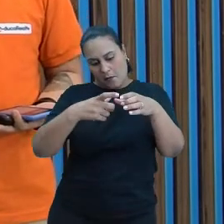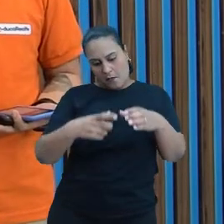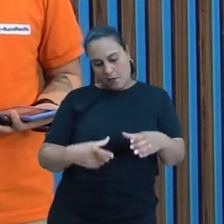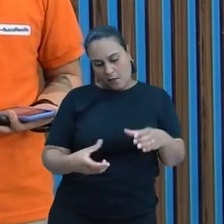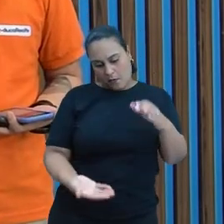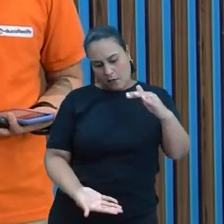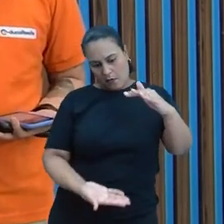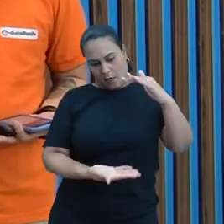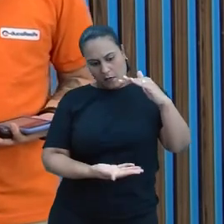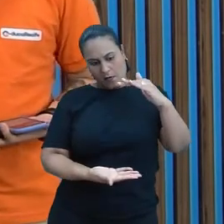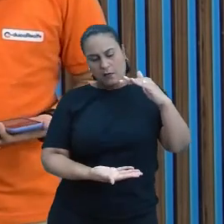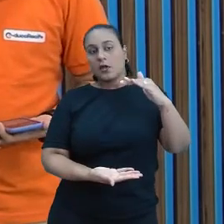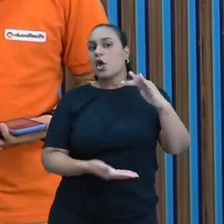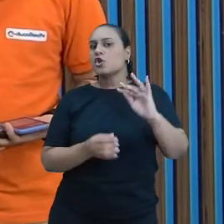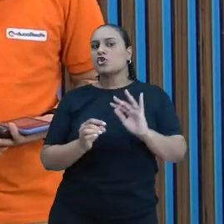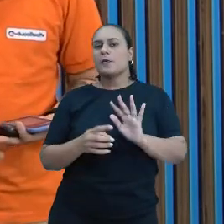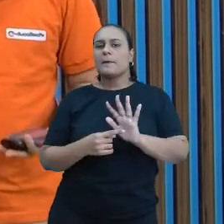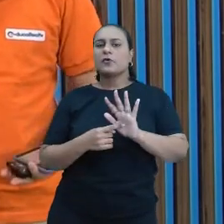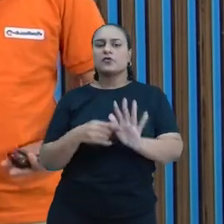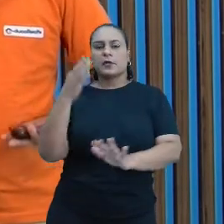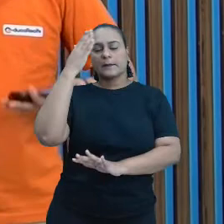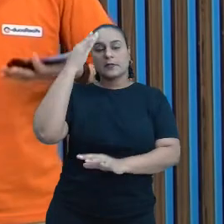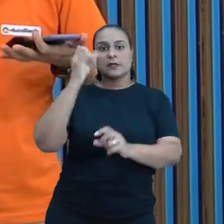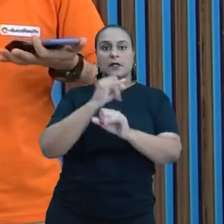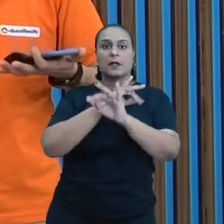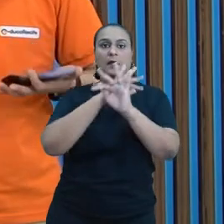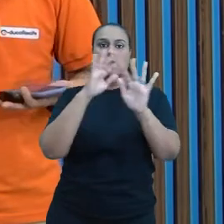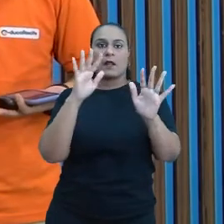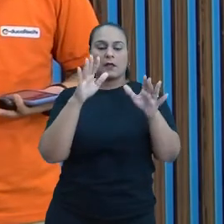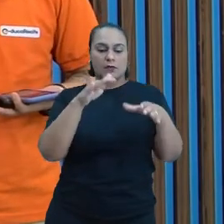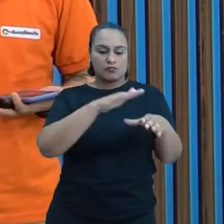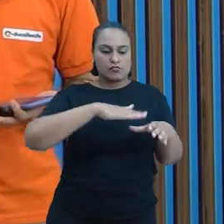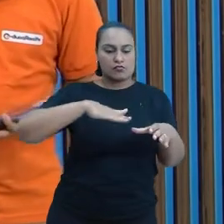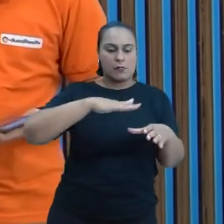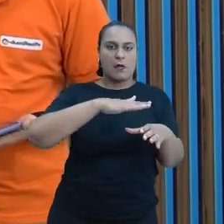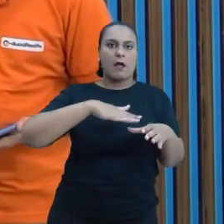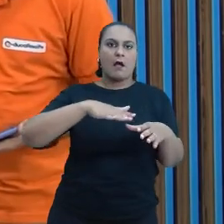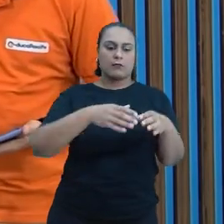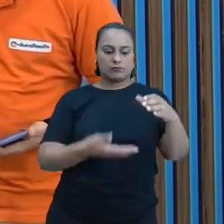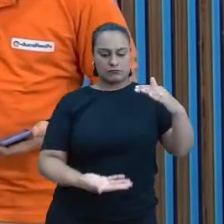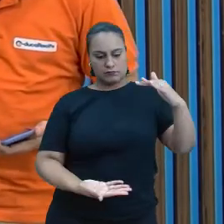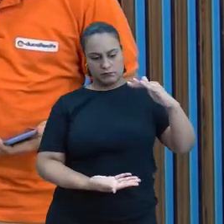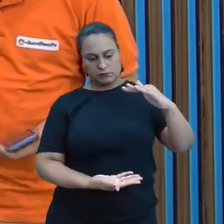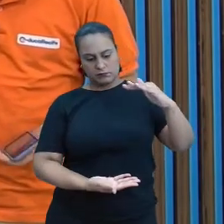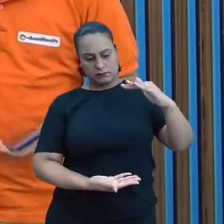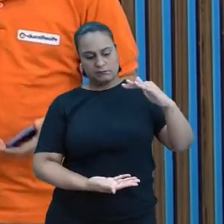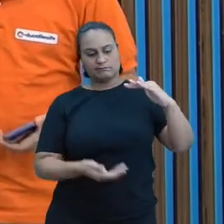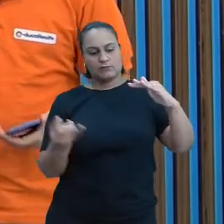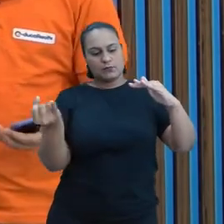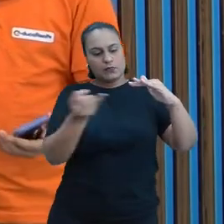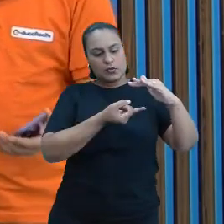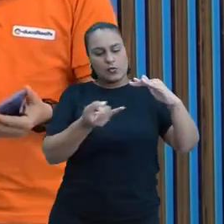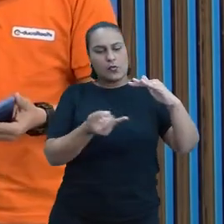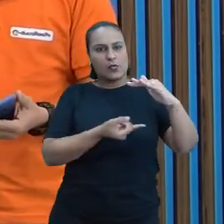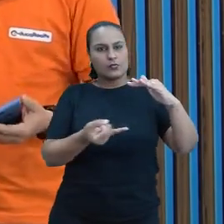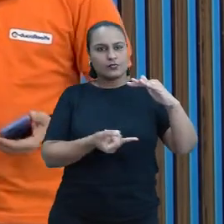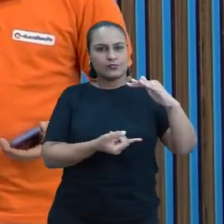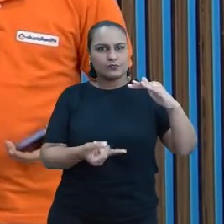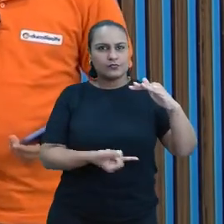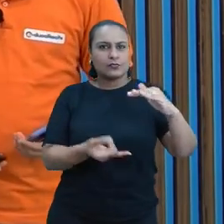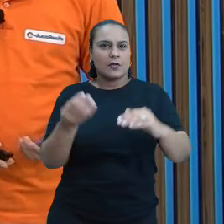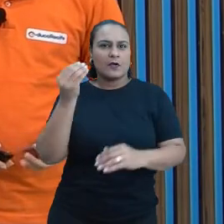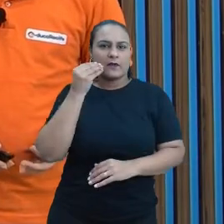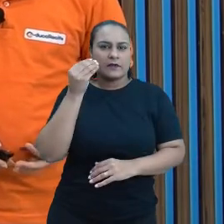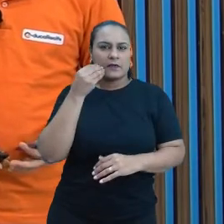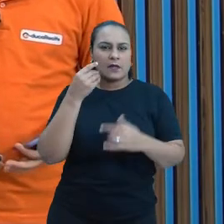gente compreender como é essa questão de um espaço ser ocupado por esse fatiamento, tá certo? Então, vamos tentar chegar numa